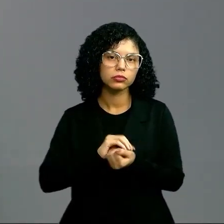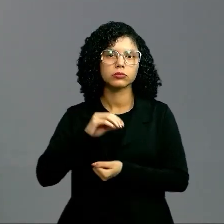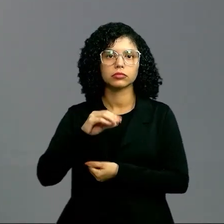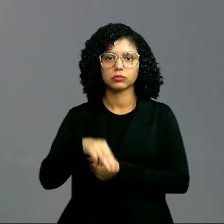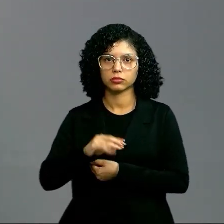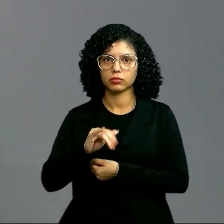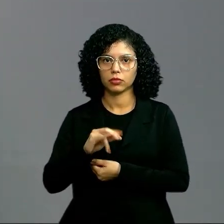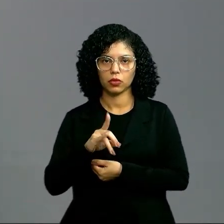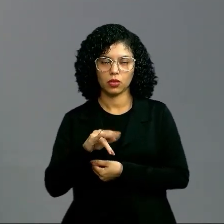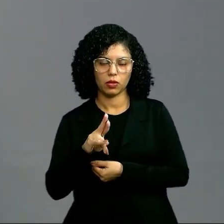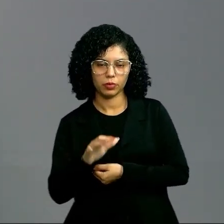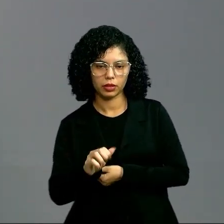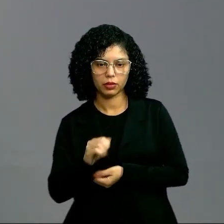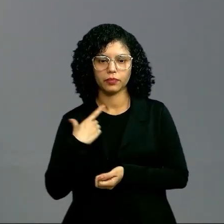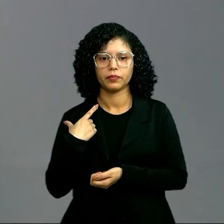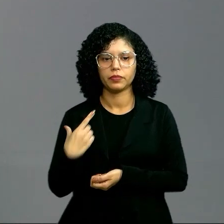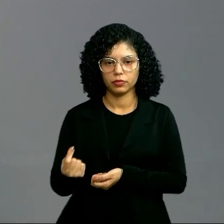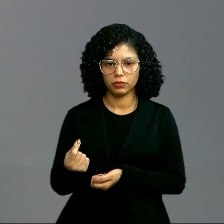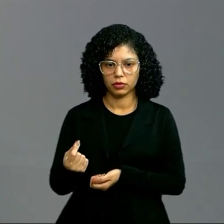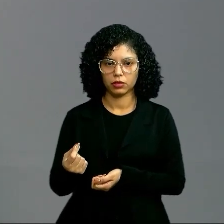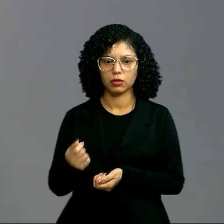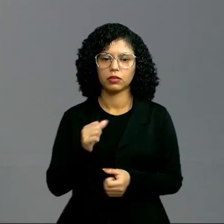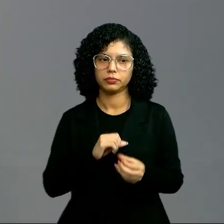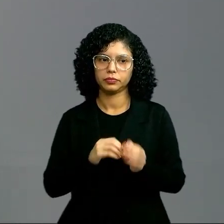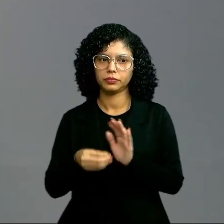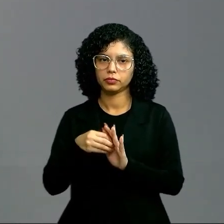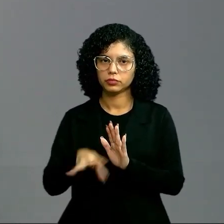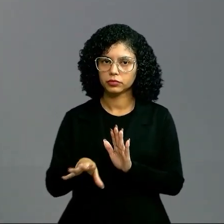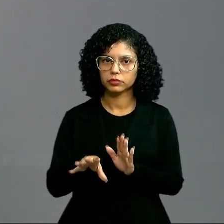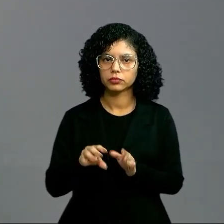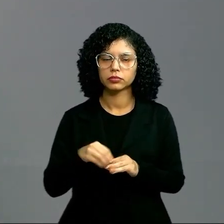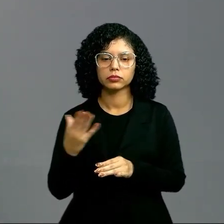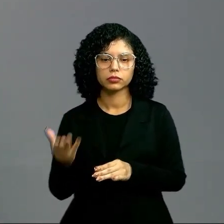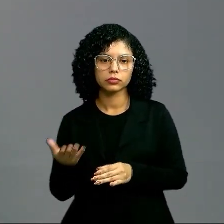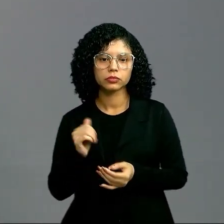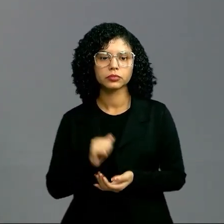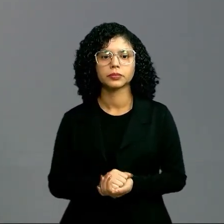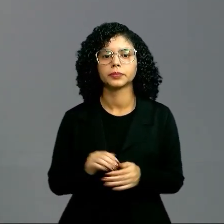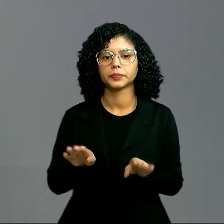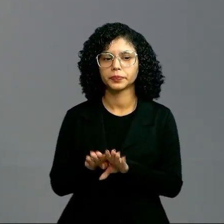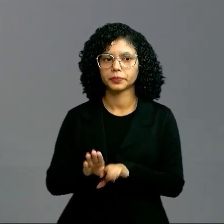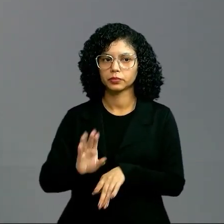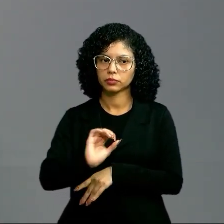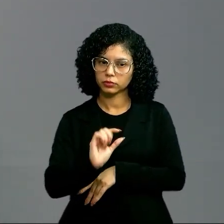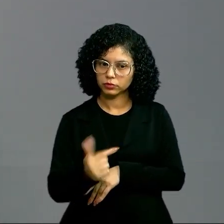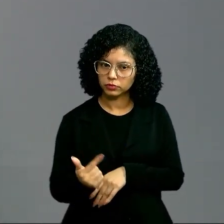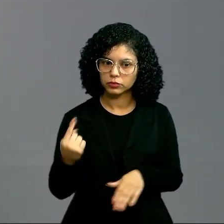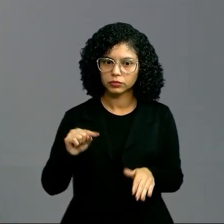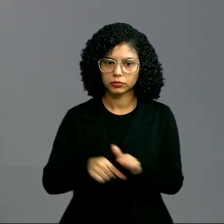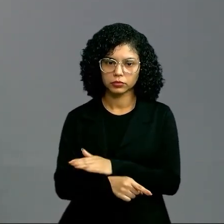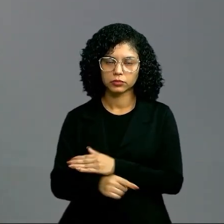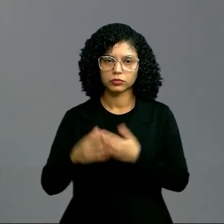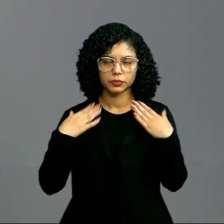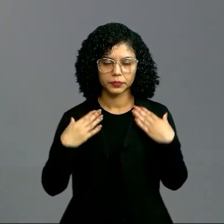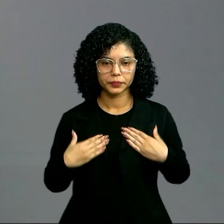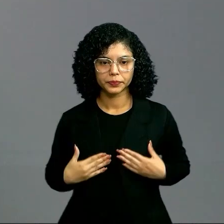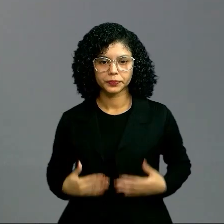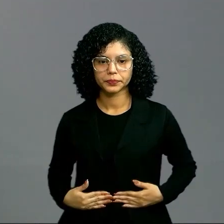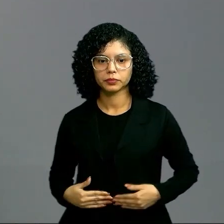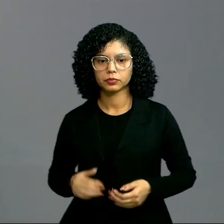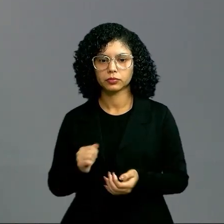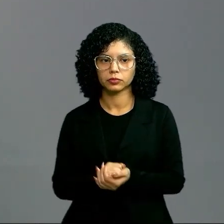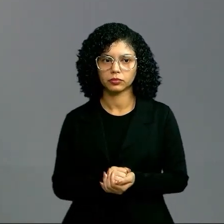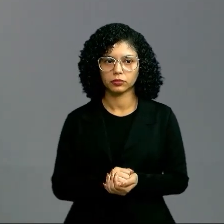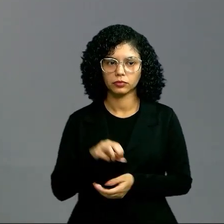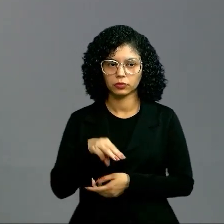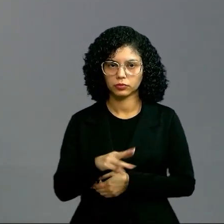hemoglobina, que é aquela que transporta dióxido de carbono para fora do corpo, que transporta oxigênio para dentro do corpo, ele